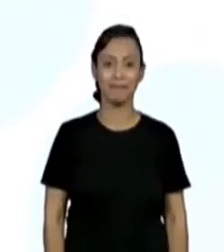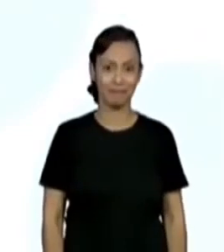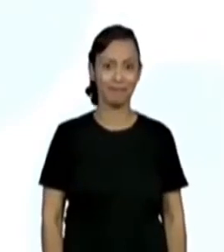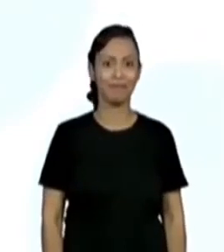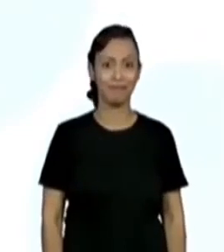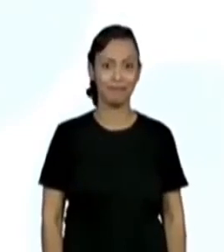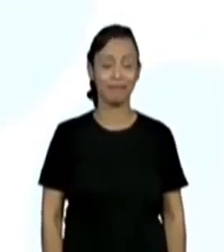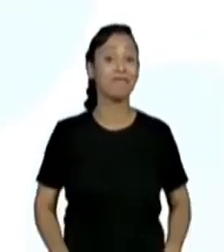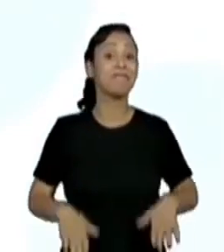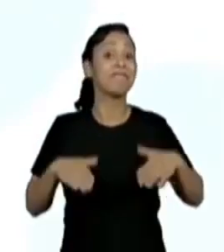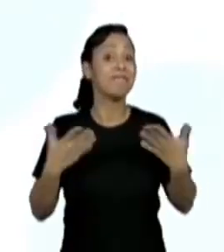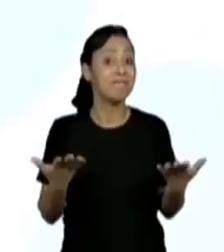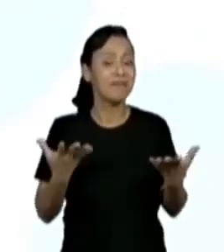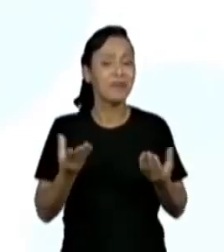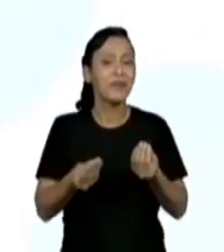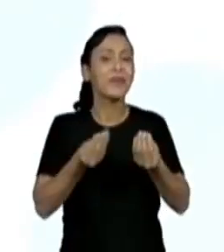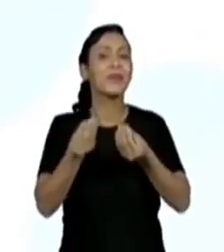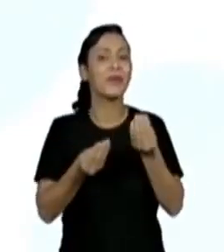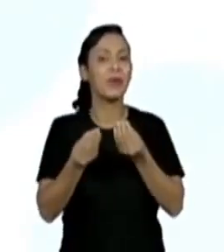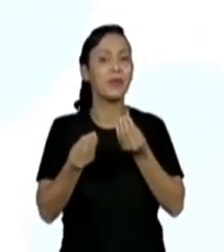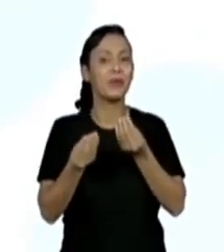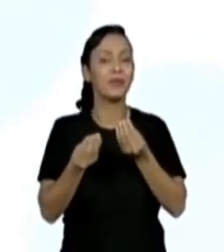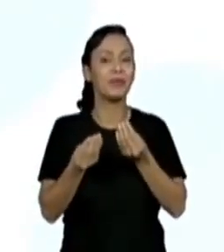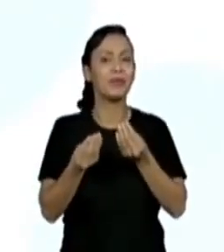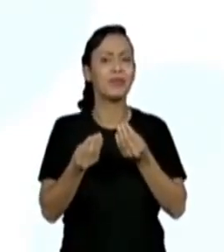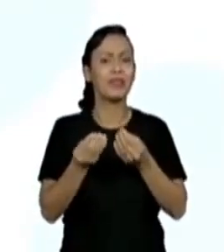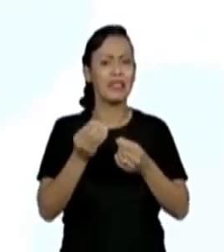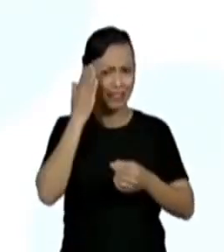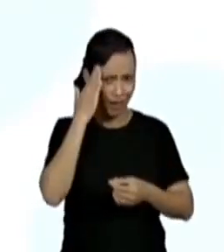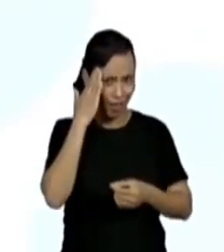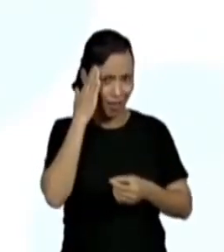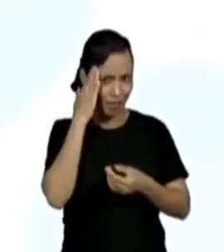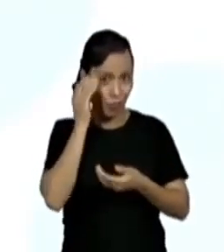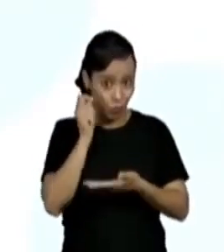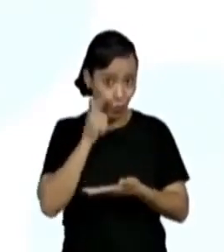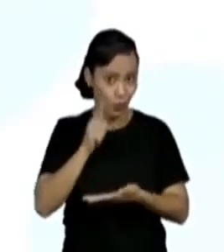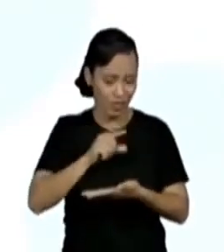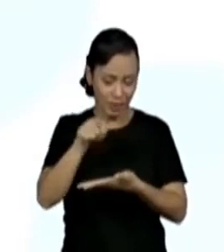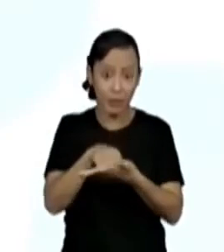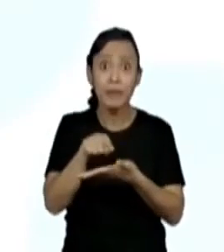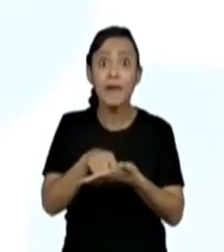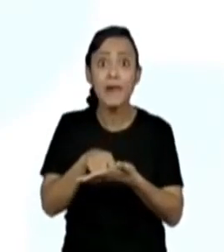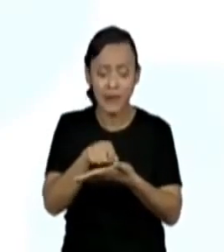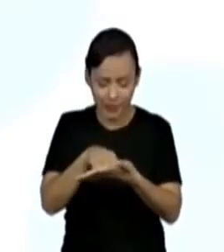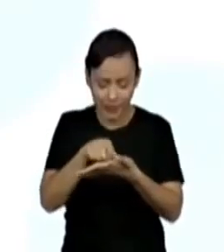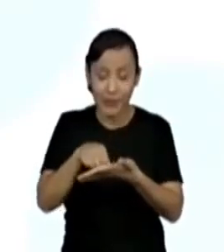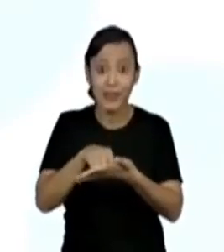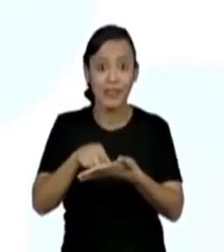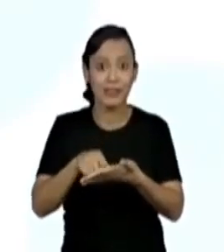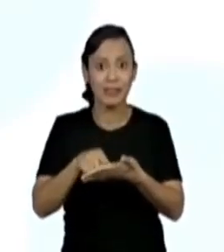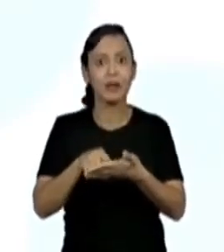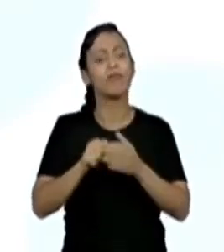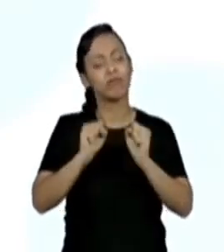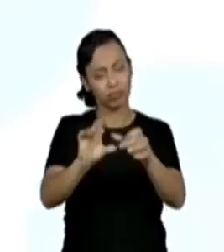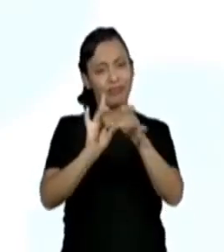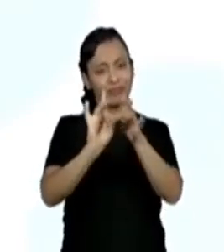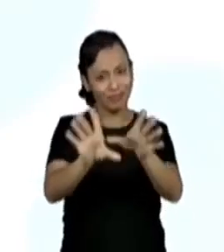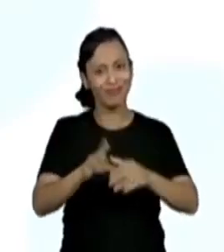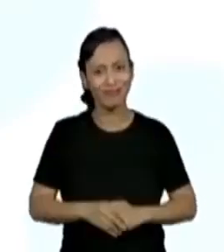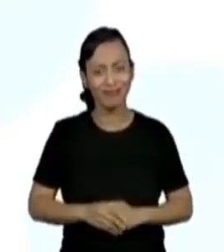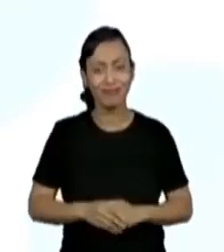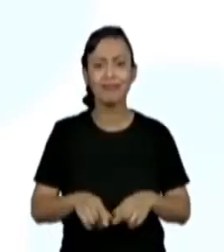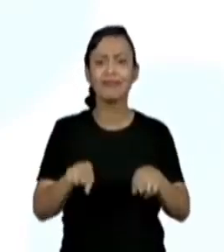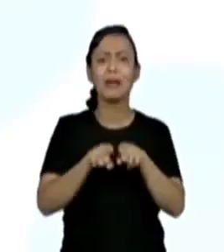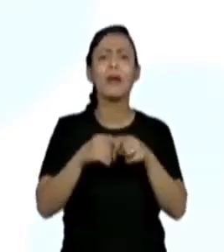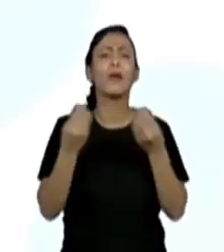observem e agora estamos fazendo o registro e acompanhando com a mesma ideia temos